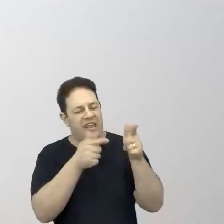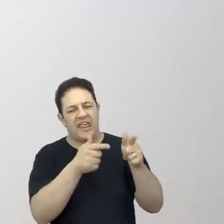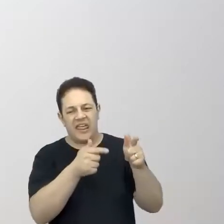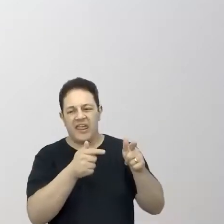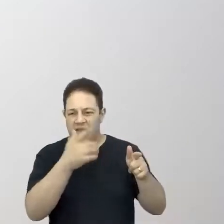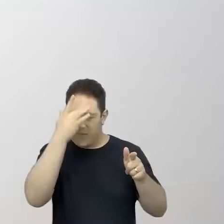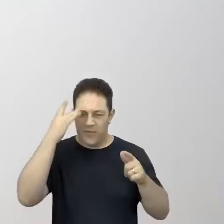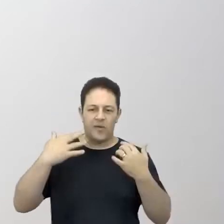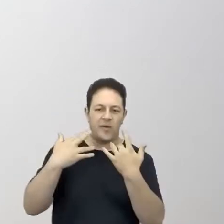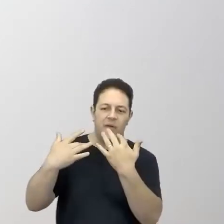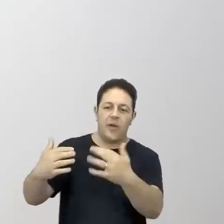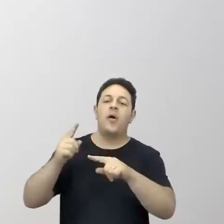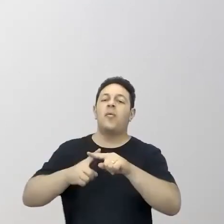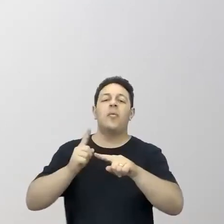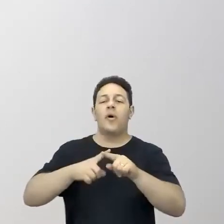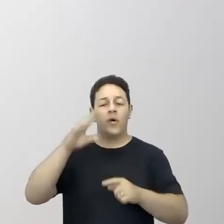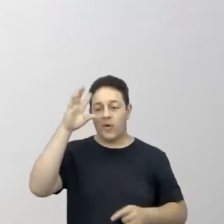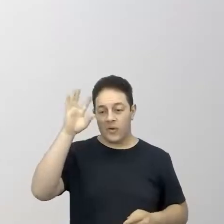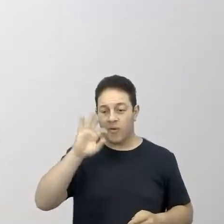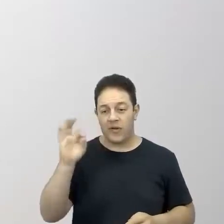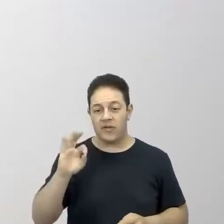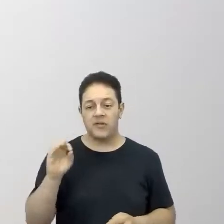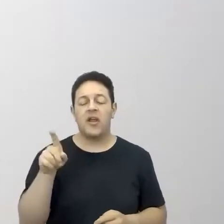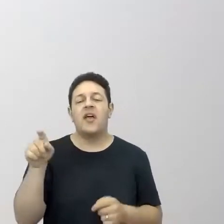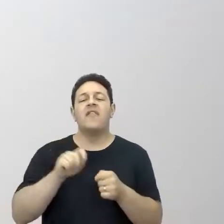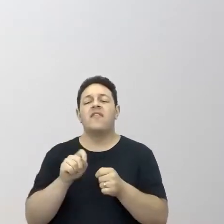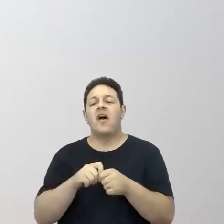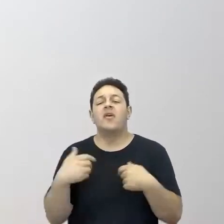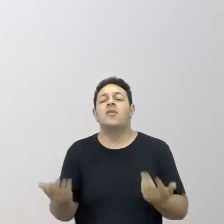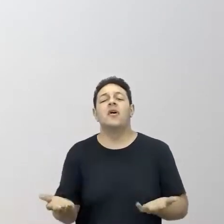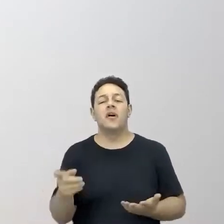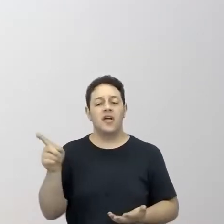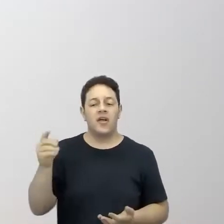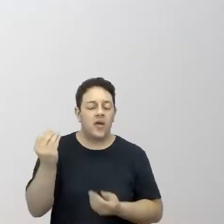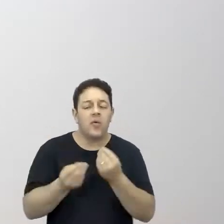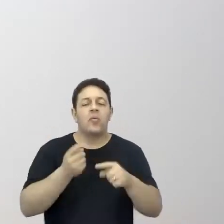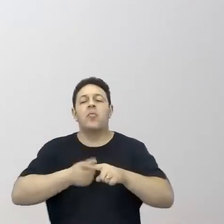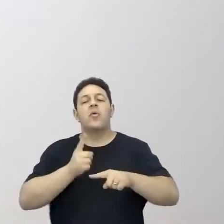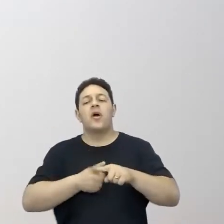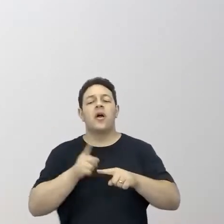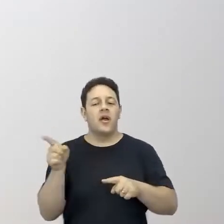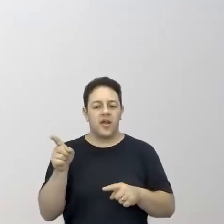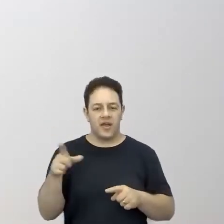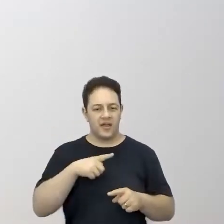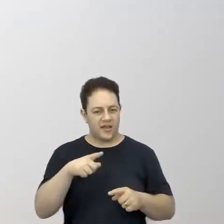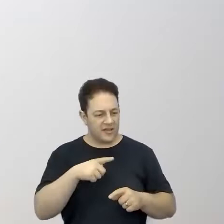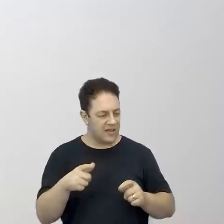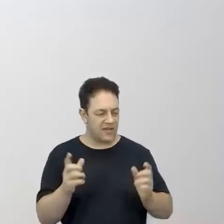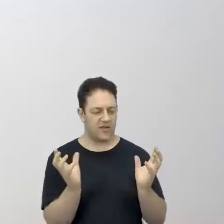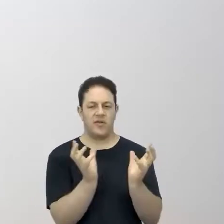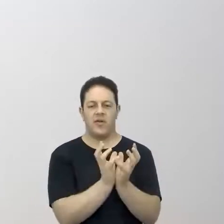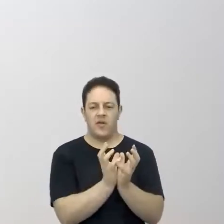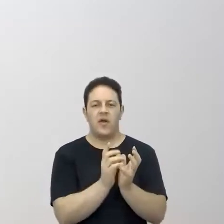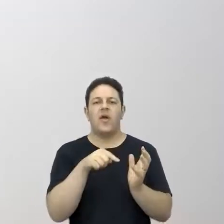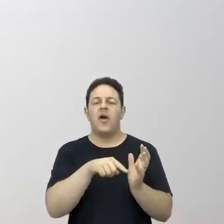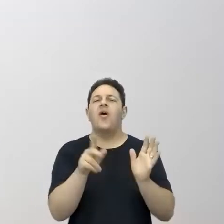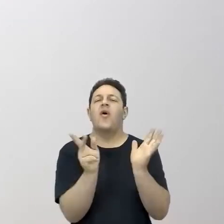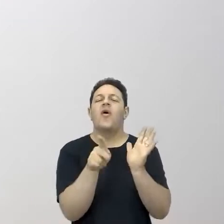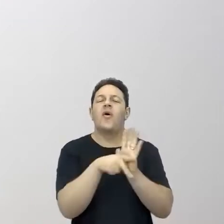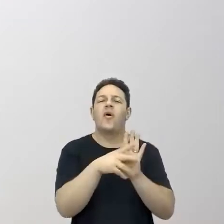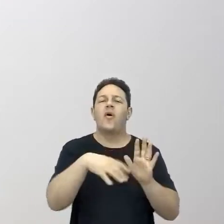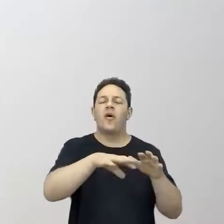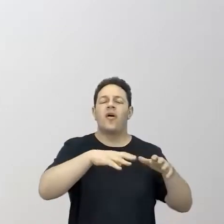audiência que estava lá, porque não entendeu o que ele estava fazendo lá, não entendeu porque ele estava tocando com uma banda de